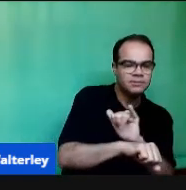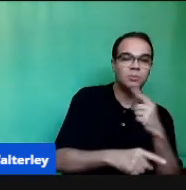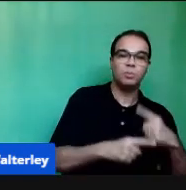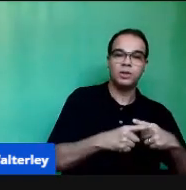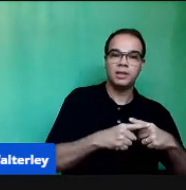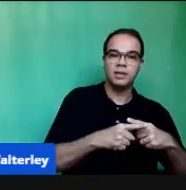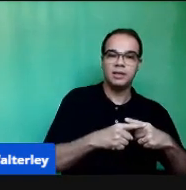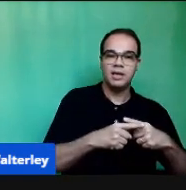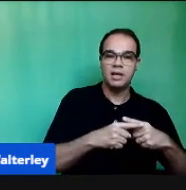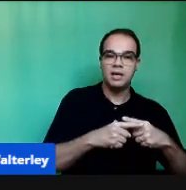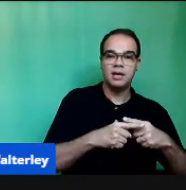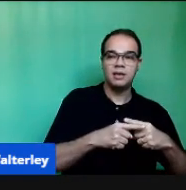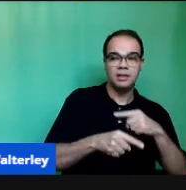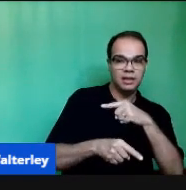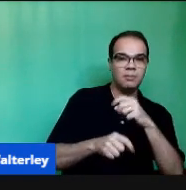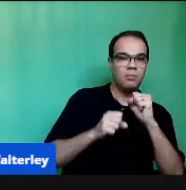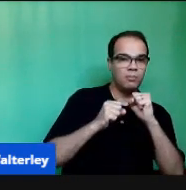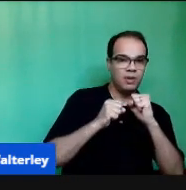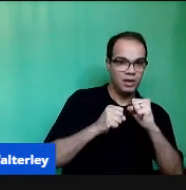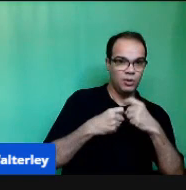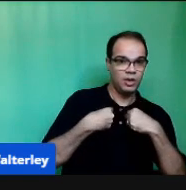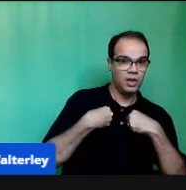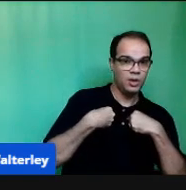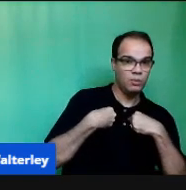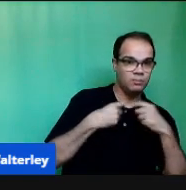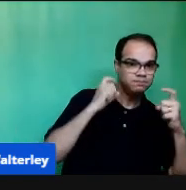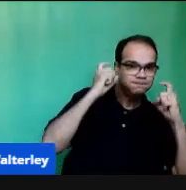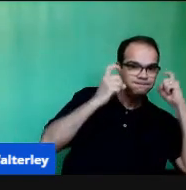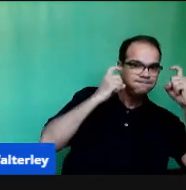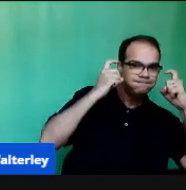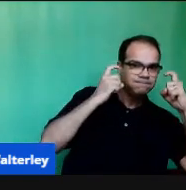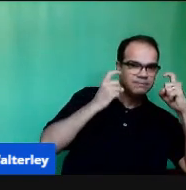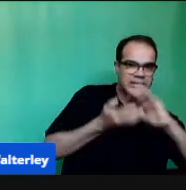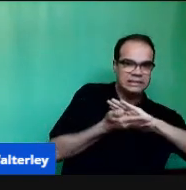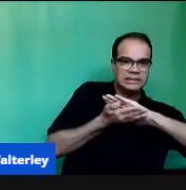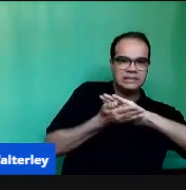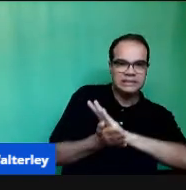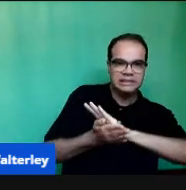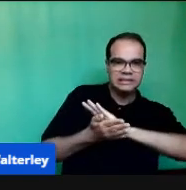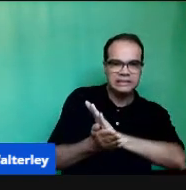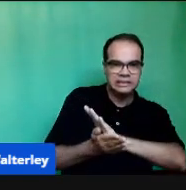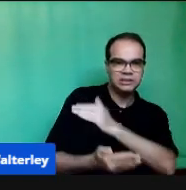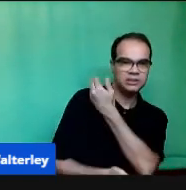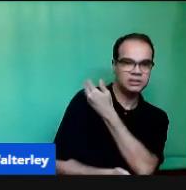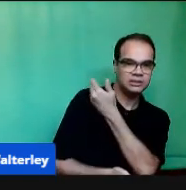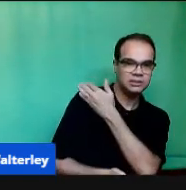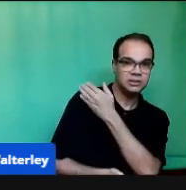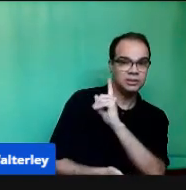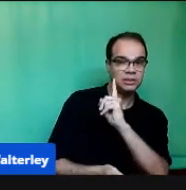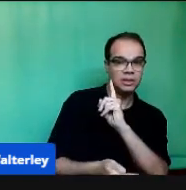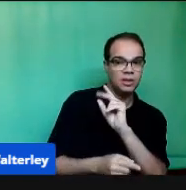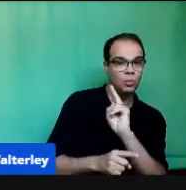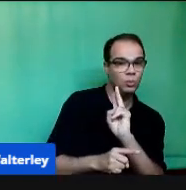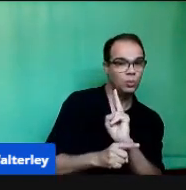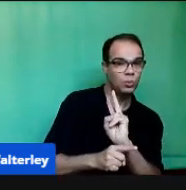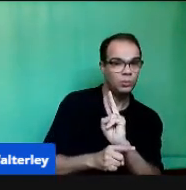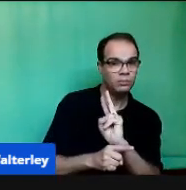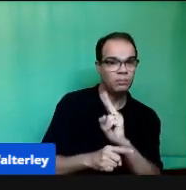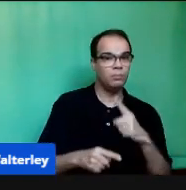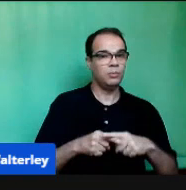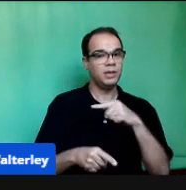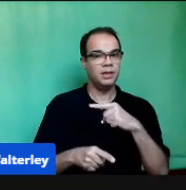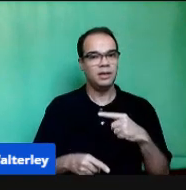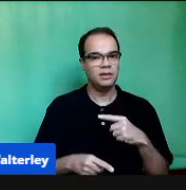nenhum constrangimento. Até porque ele vai estar num processo de identificar as suas emoções, se é uma